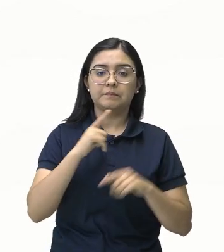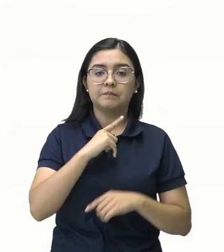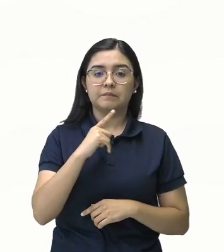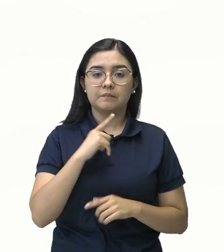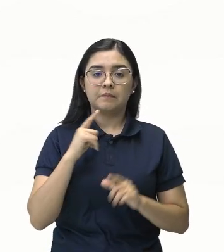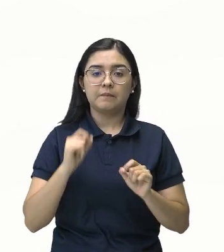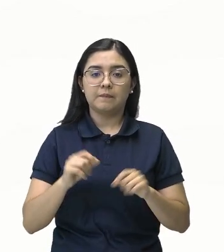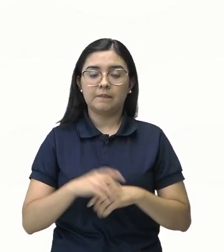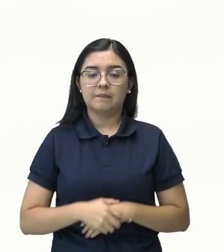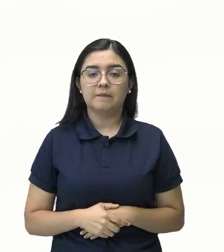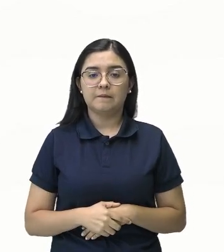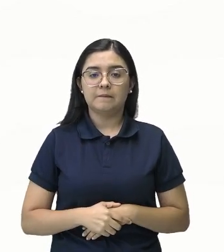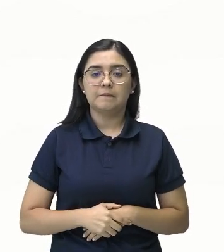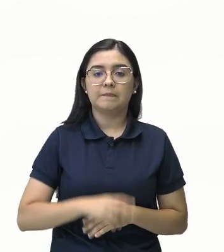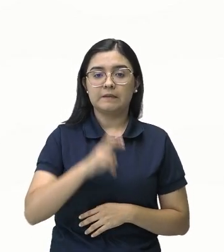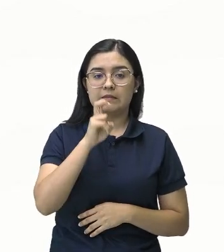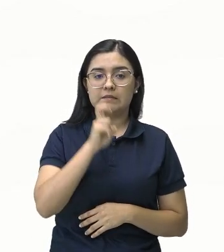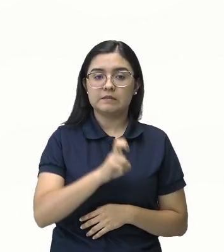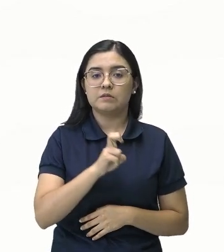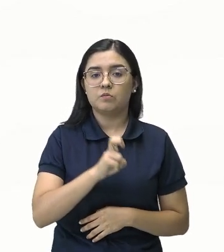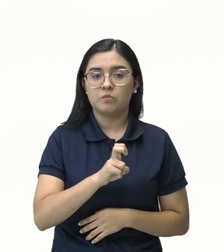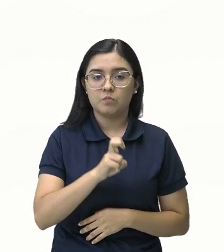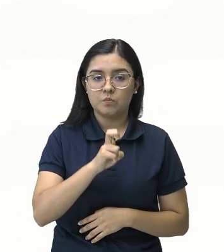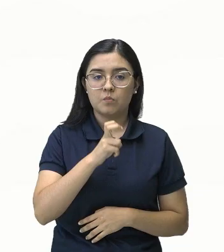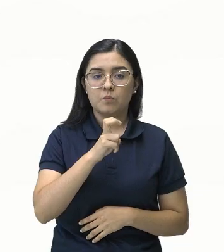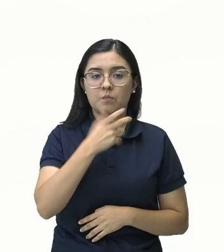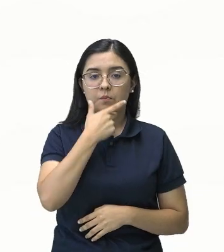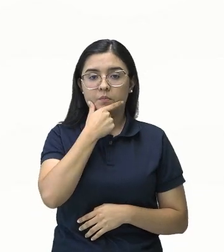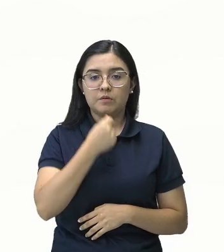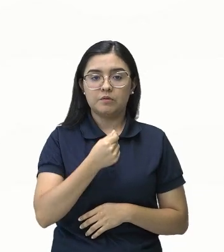temos 5 meninos